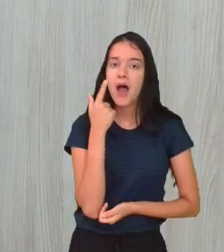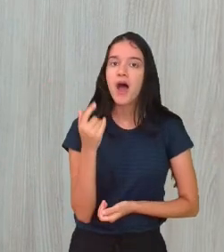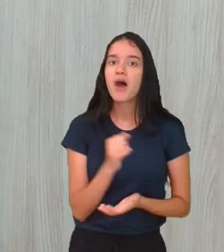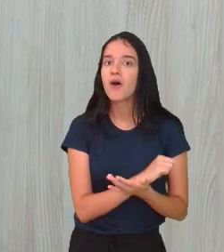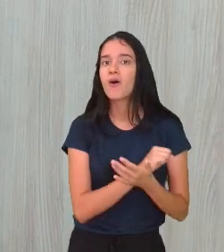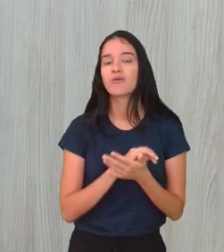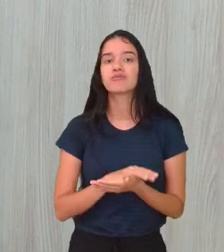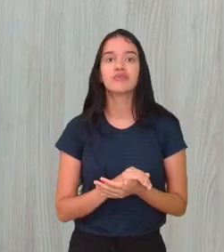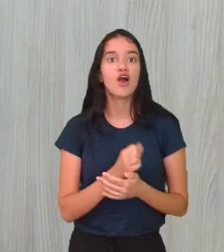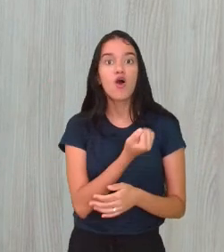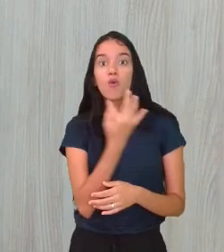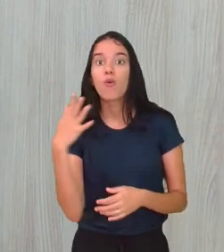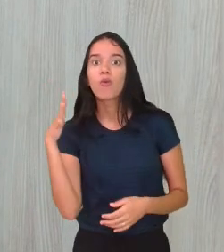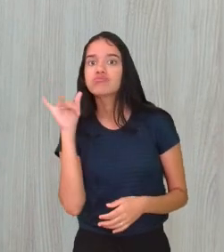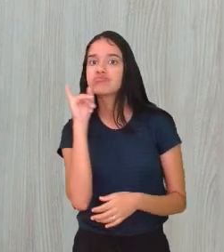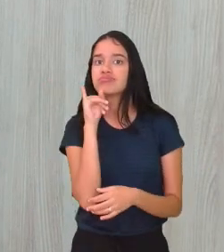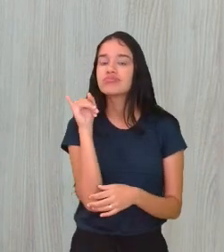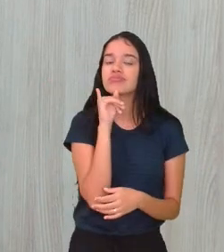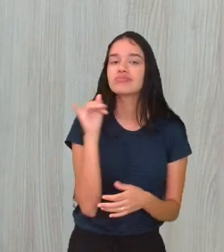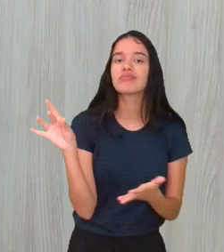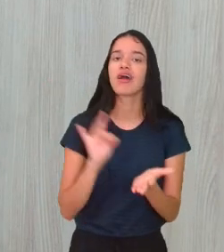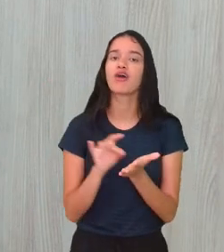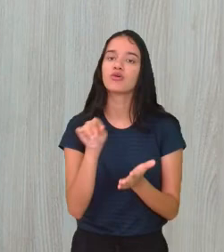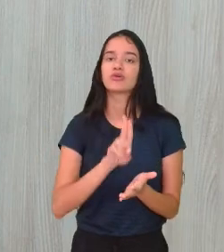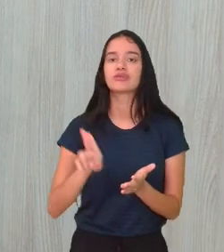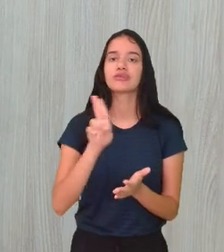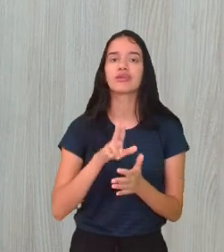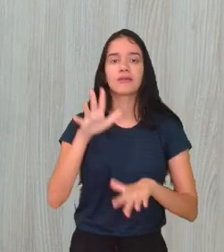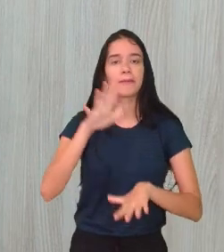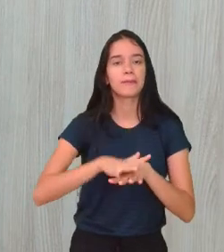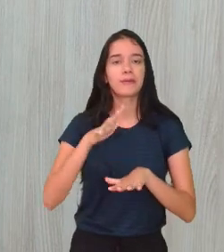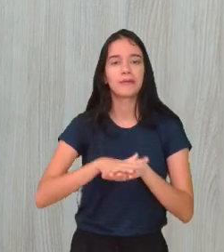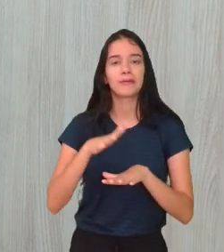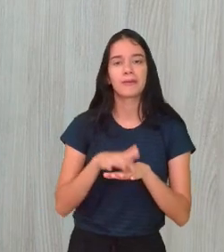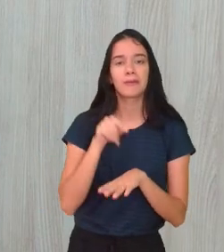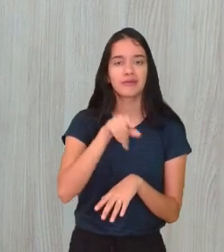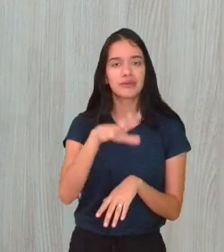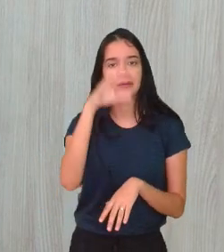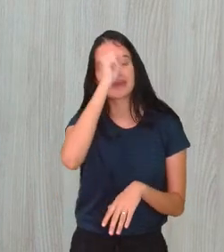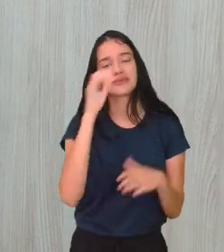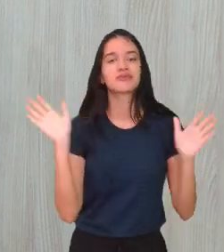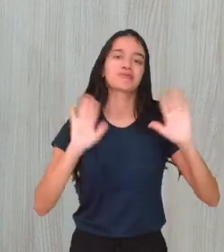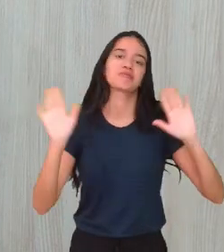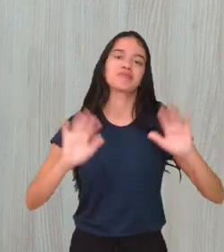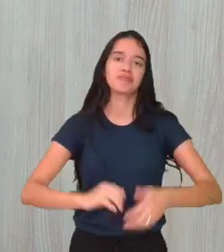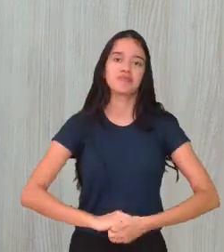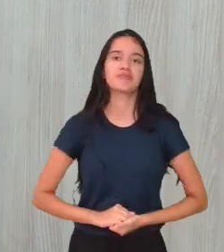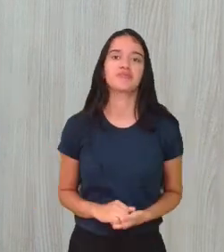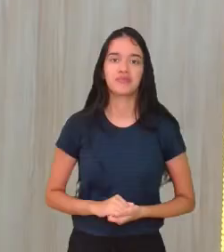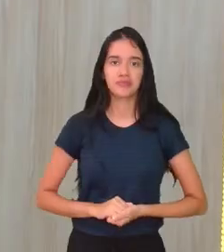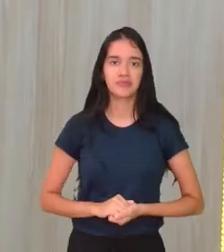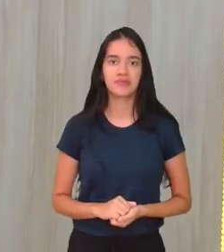exemplos ele trouxe da realidade usando a matemática, essa que você está aprendendo hoje. Tchau.